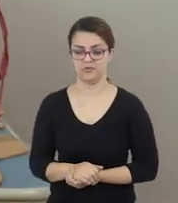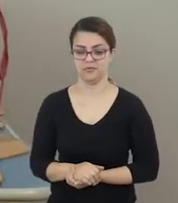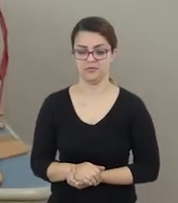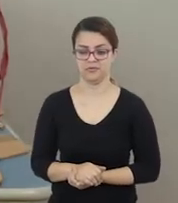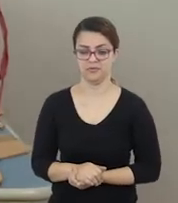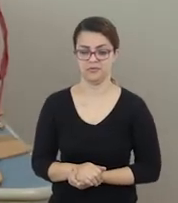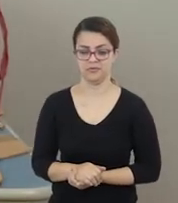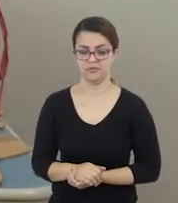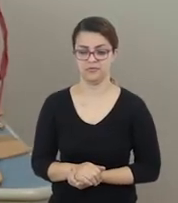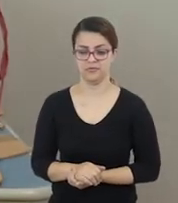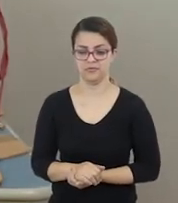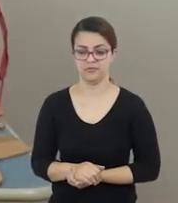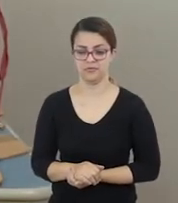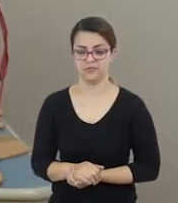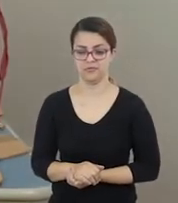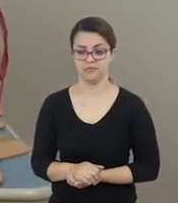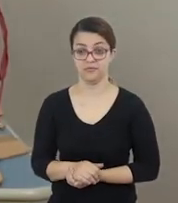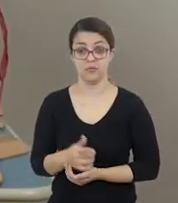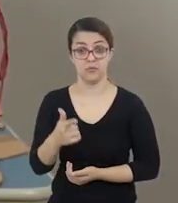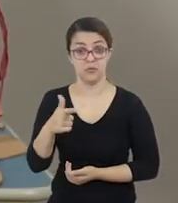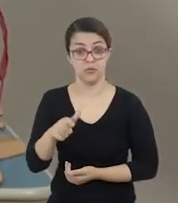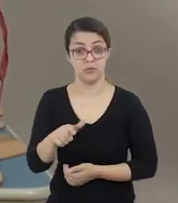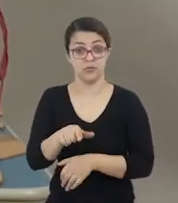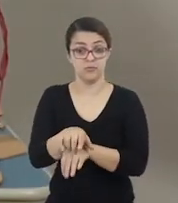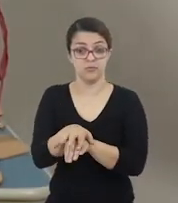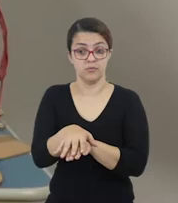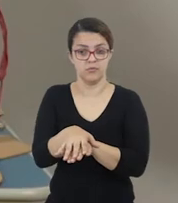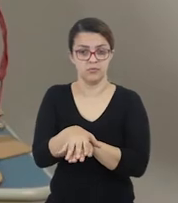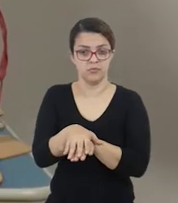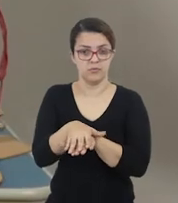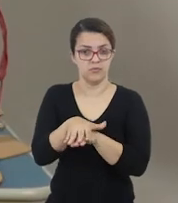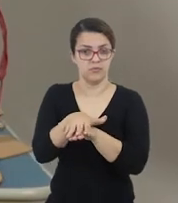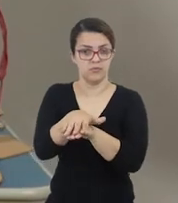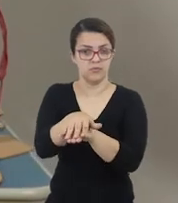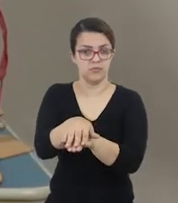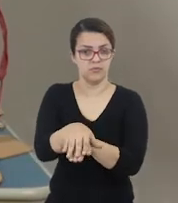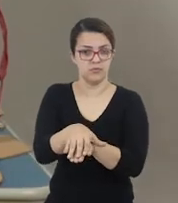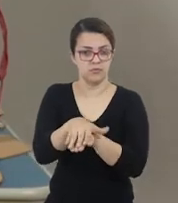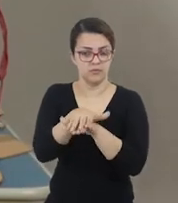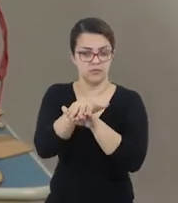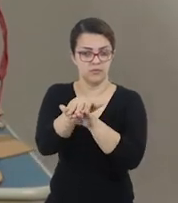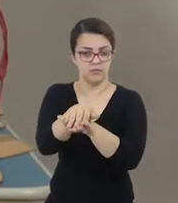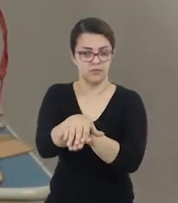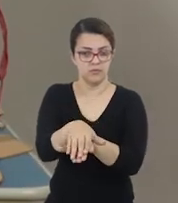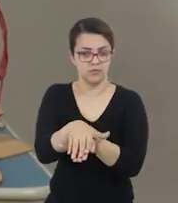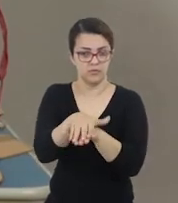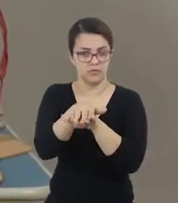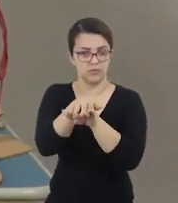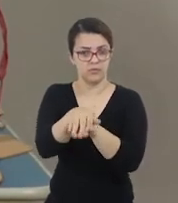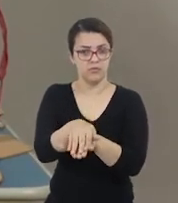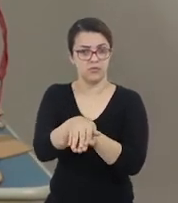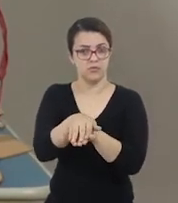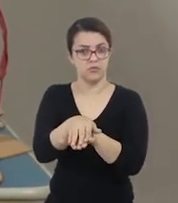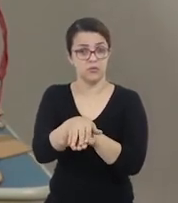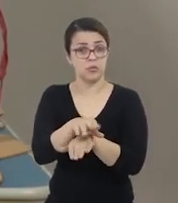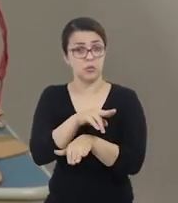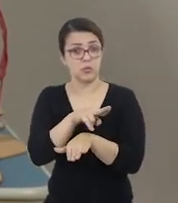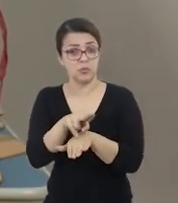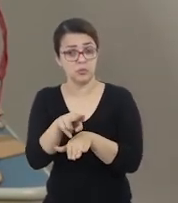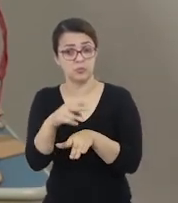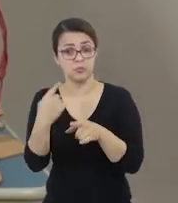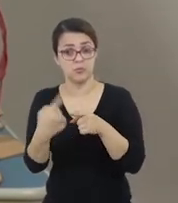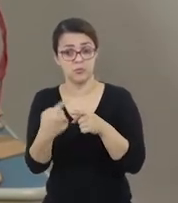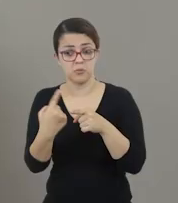nossa tartaruga marinha de pente. Sabe por que ela se chama assim? Porque